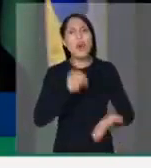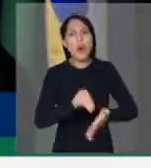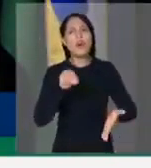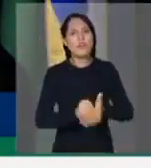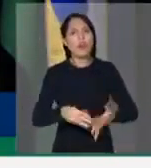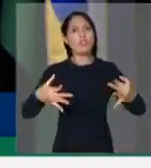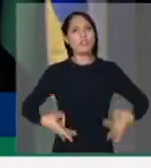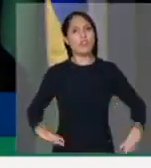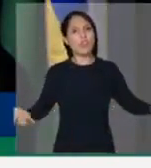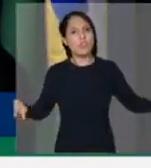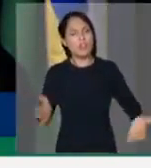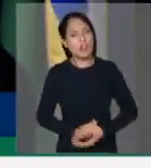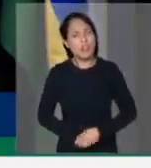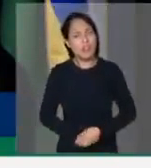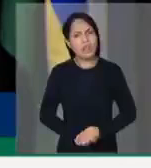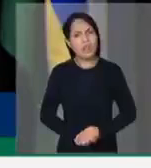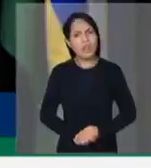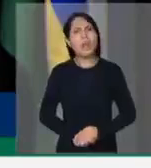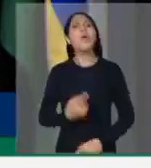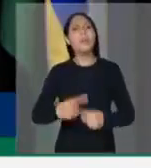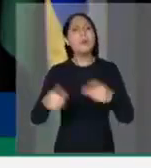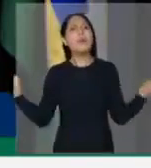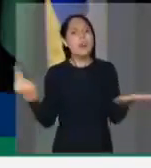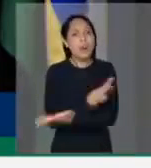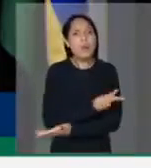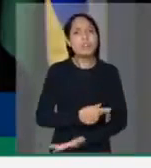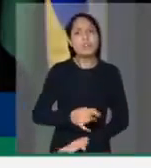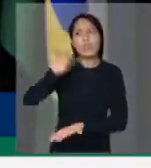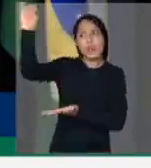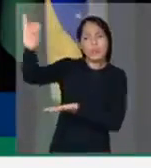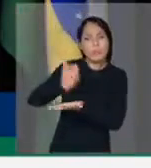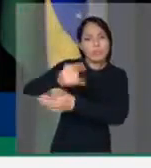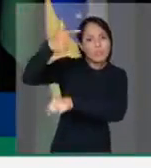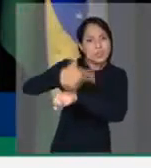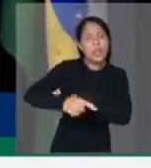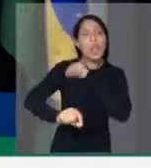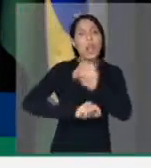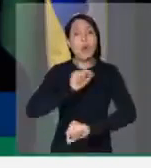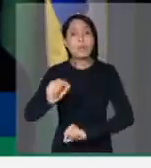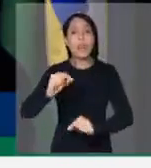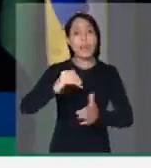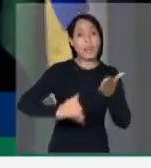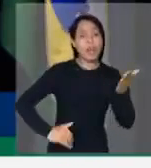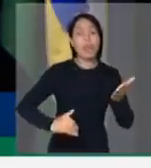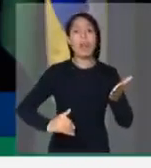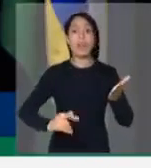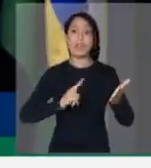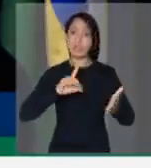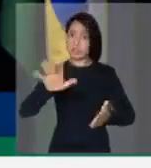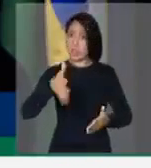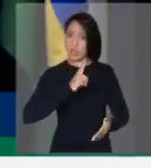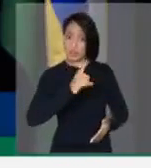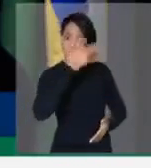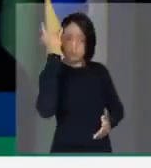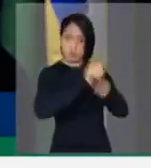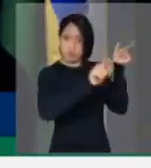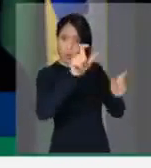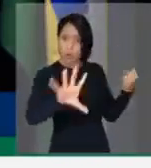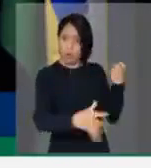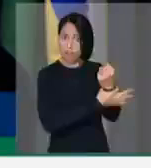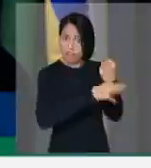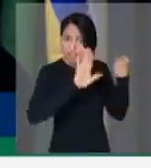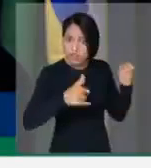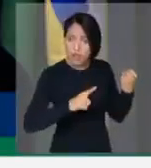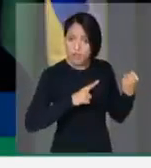desonestidade. Porque, na verdade, o que se está fazendo é fazer com que o cidadão brasileiro que já tem garantia do